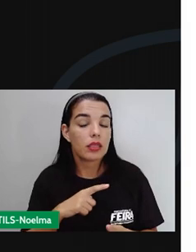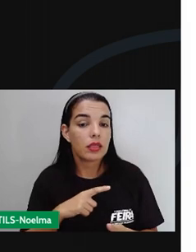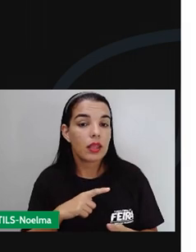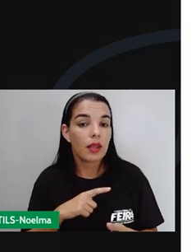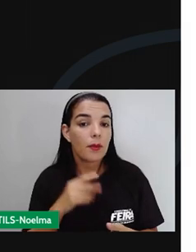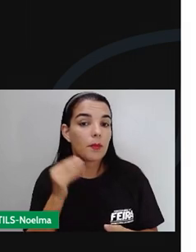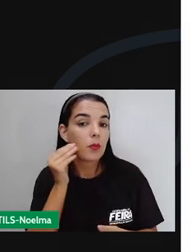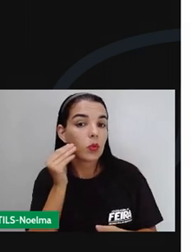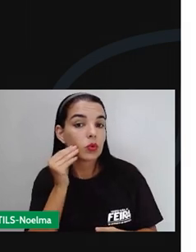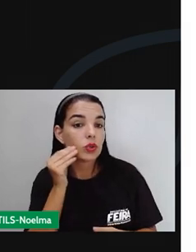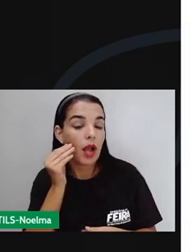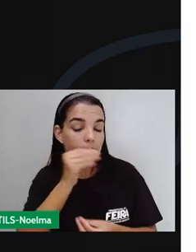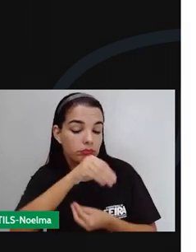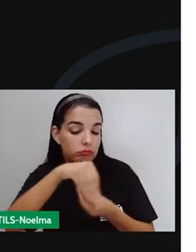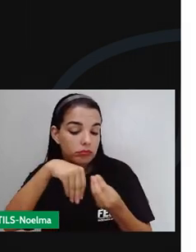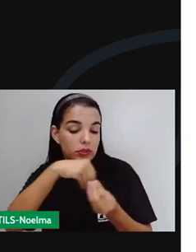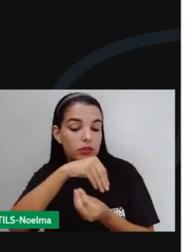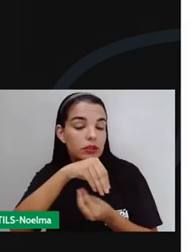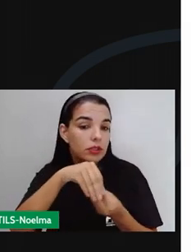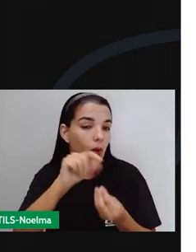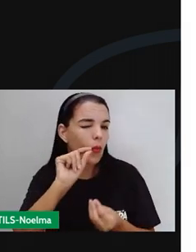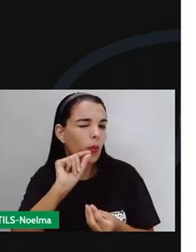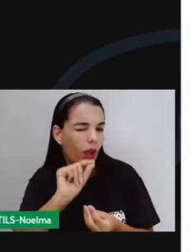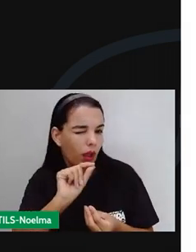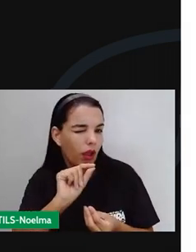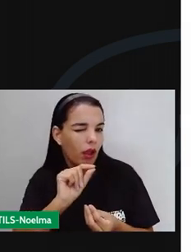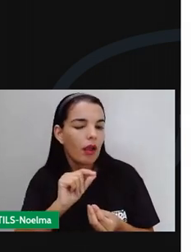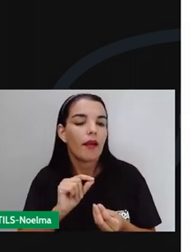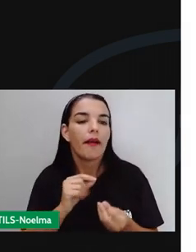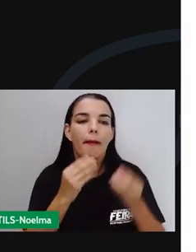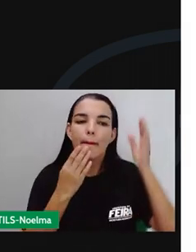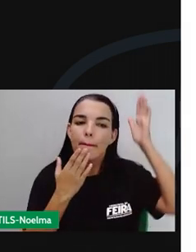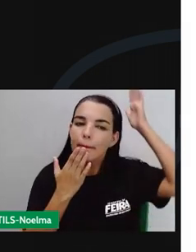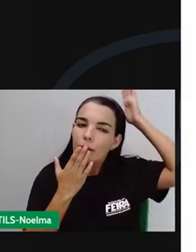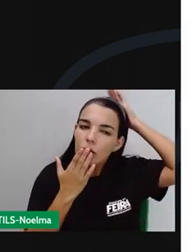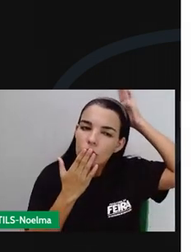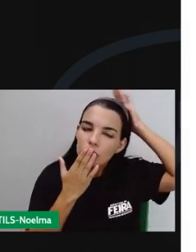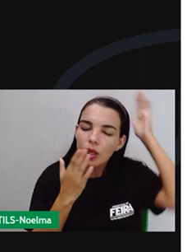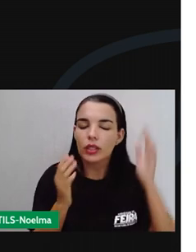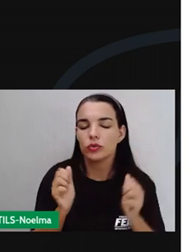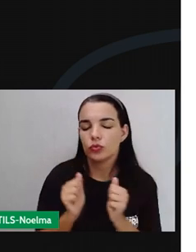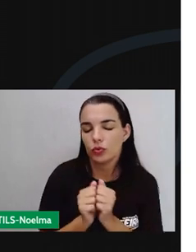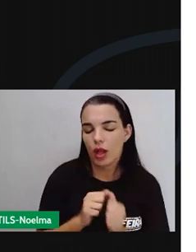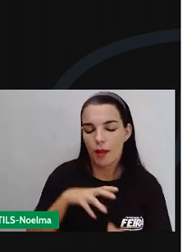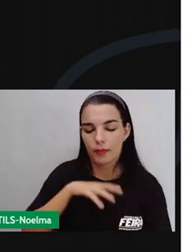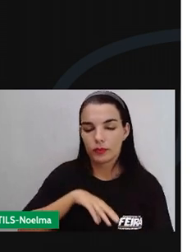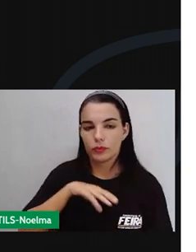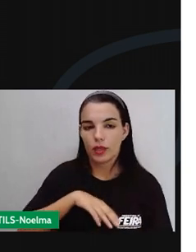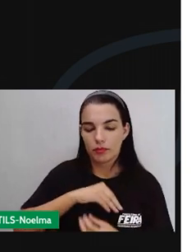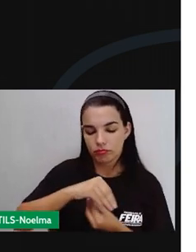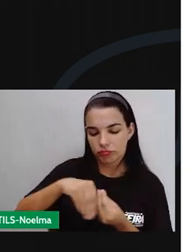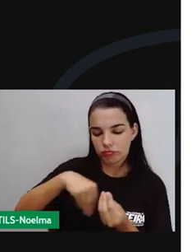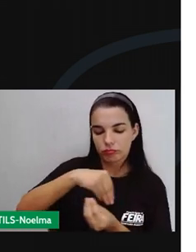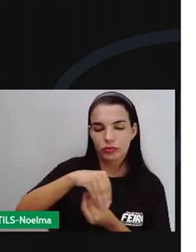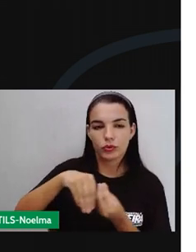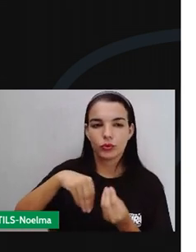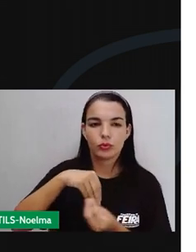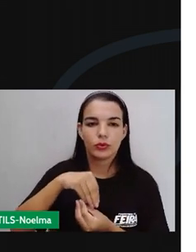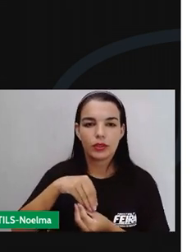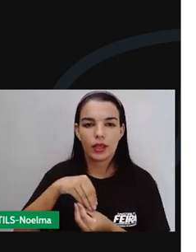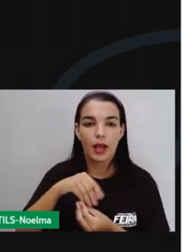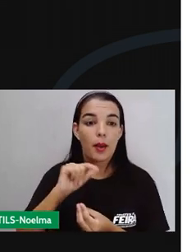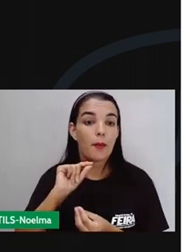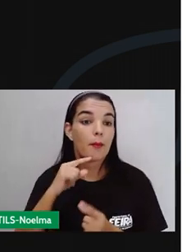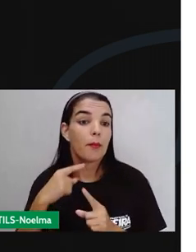ocorrer uma miscigenação entre os portugueses e os indígenas. O que é ruim nisso tudo é que a